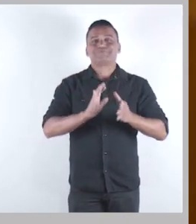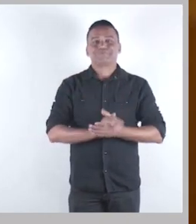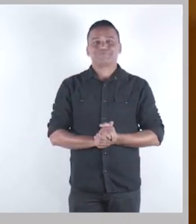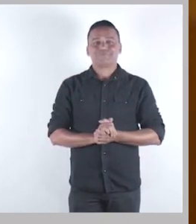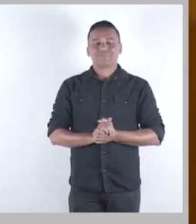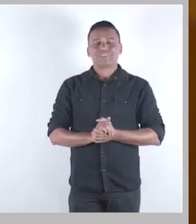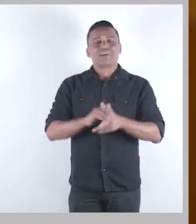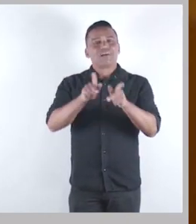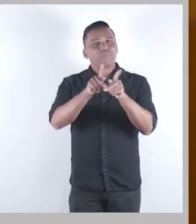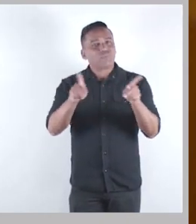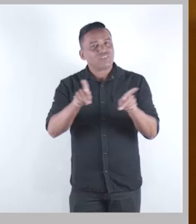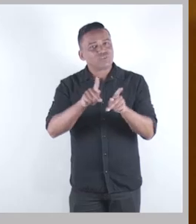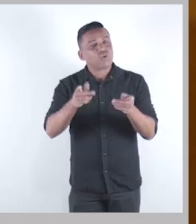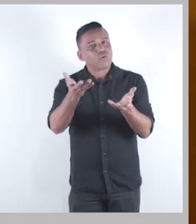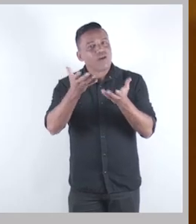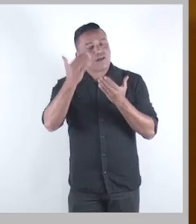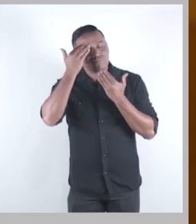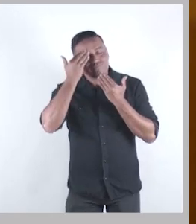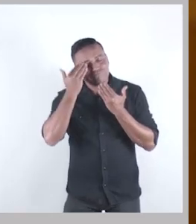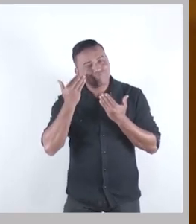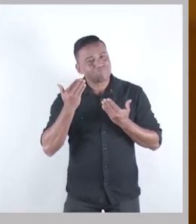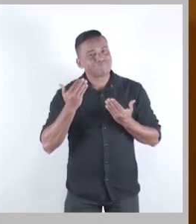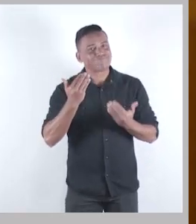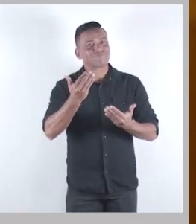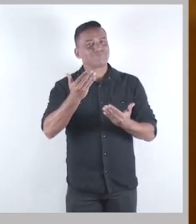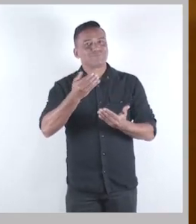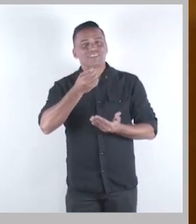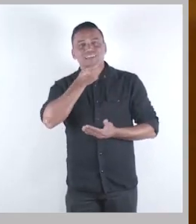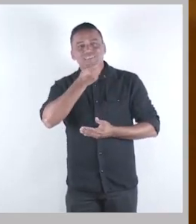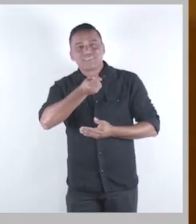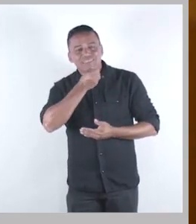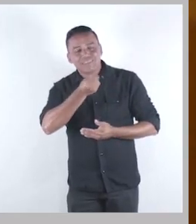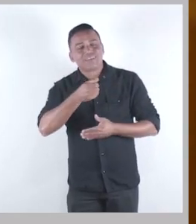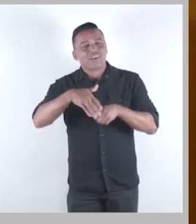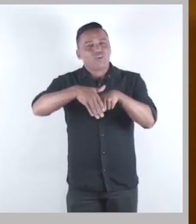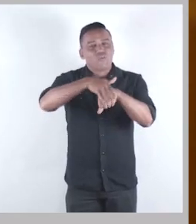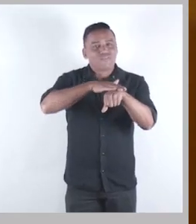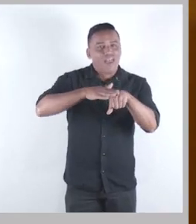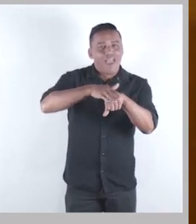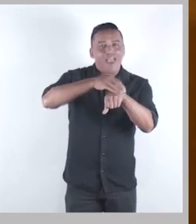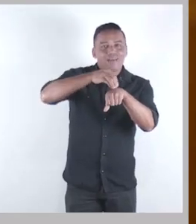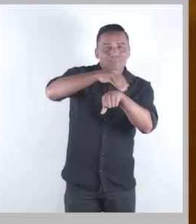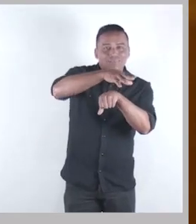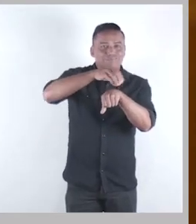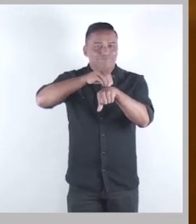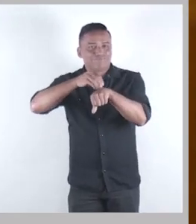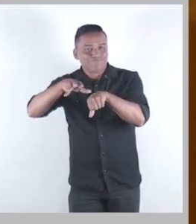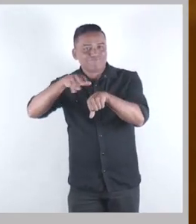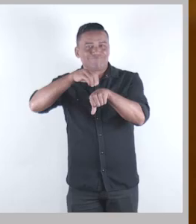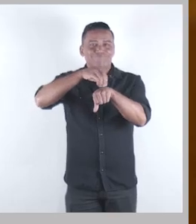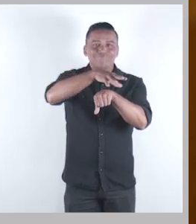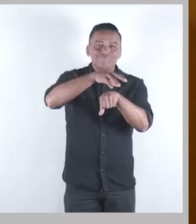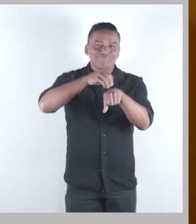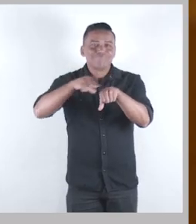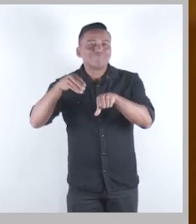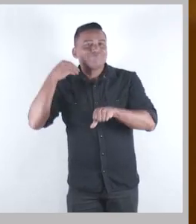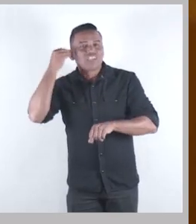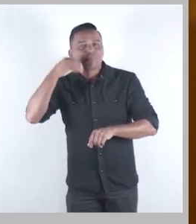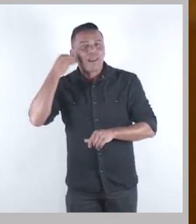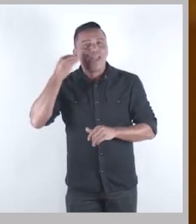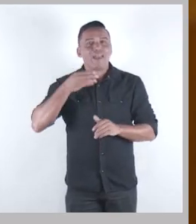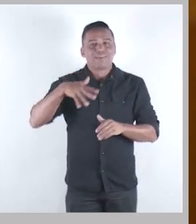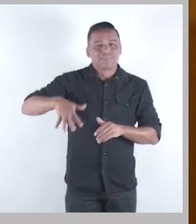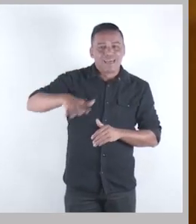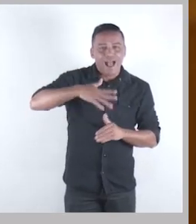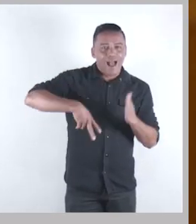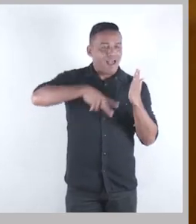Professor Nathaniel, quero agradecer por essa conversa, o senhor compartilhar, né, essas experiências de